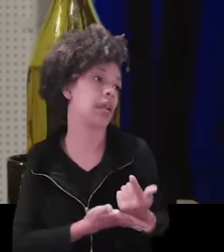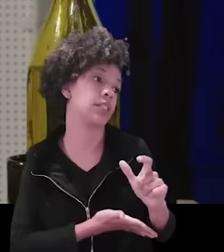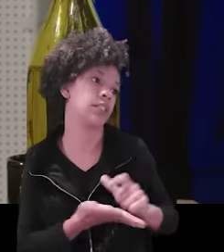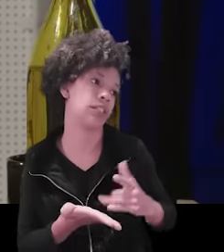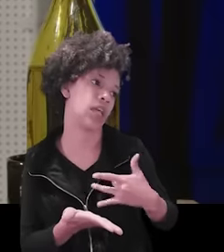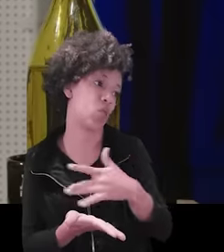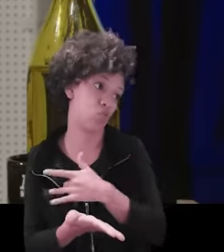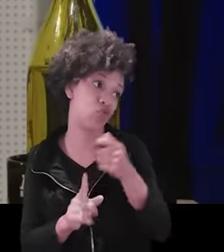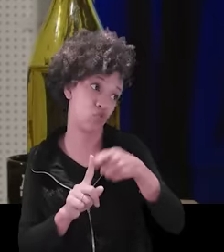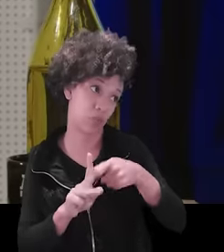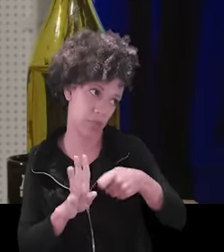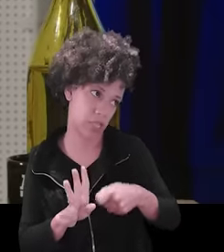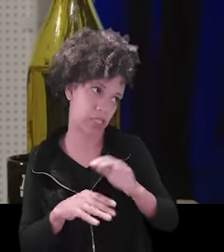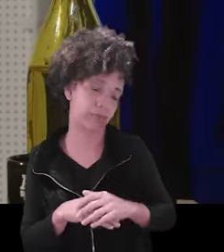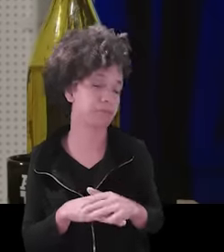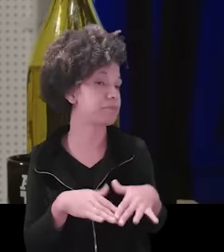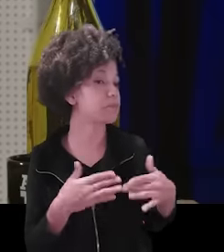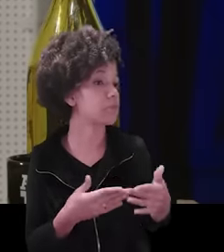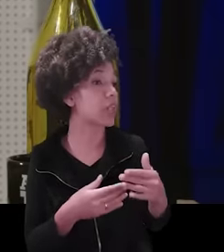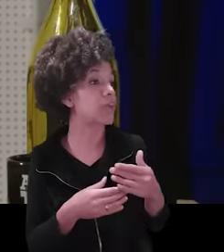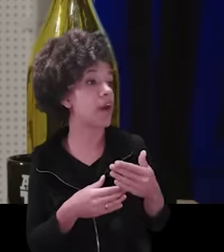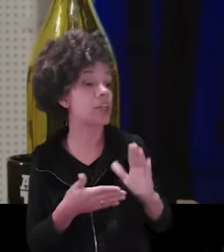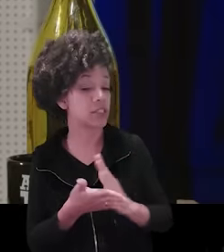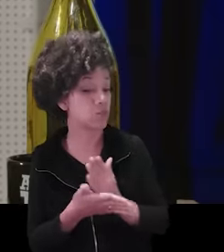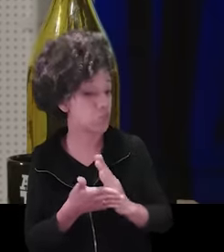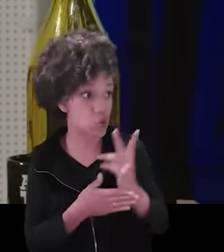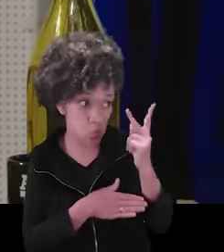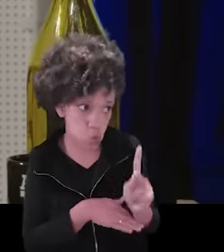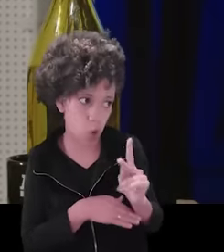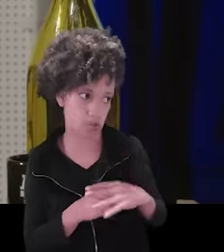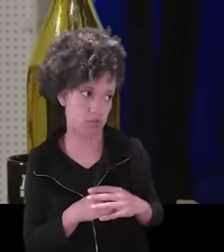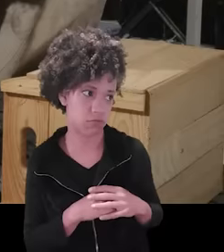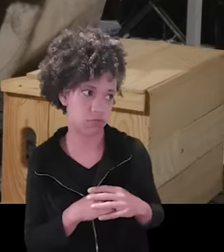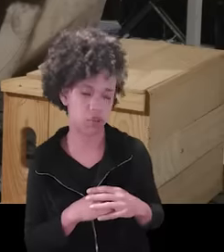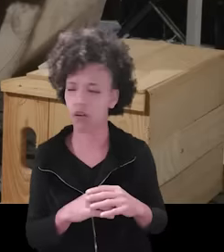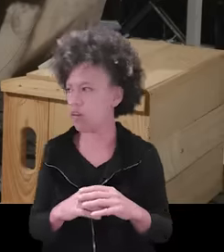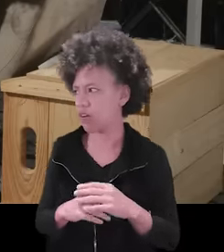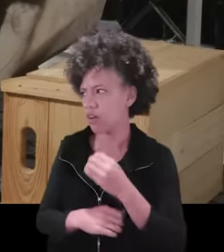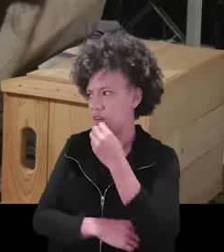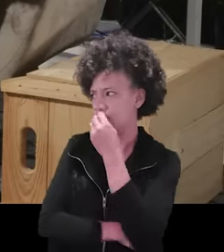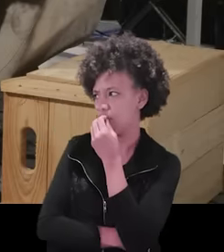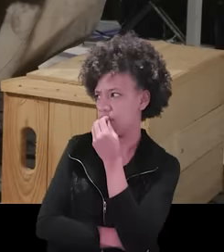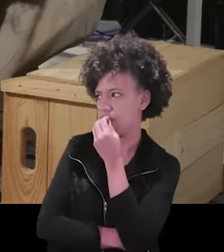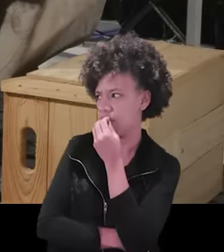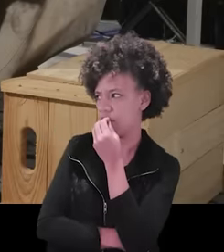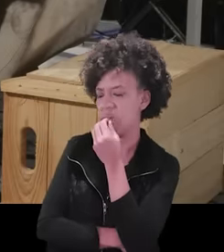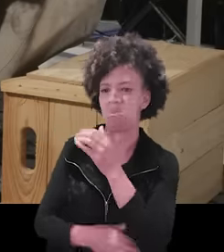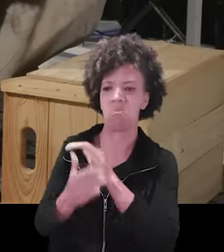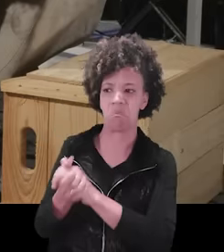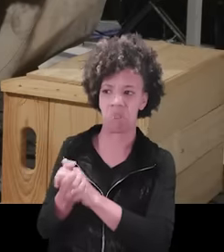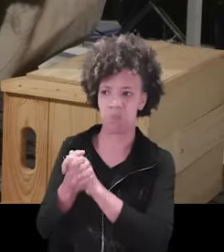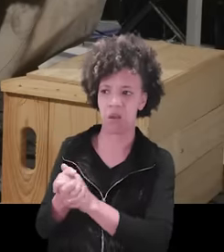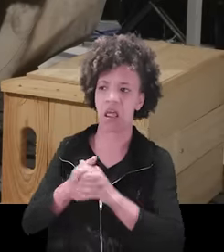para você pagar de plano de saúde por mês e aí a presidir a uma parte sua entendeu mas para você eu queria